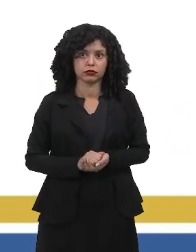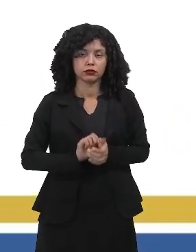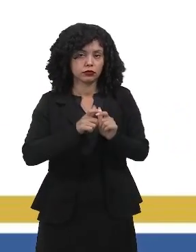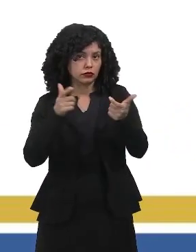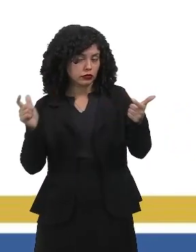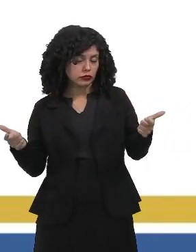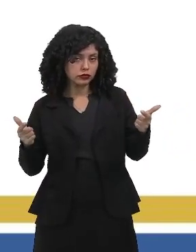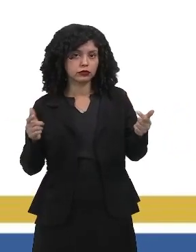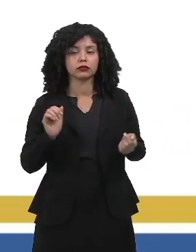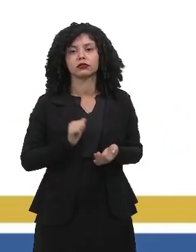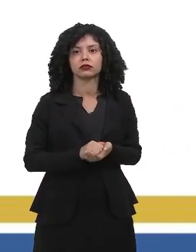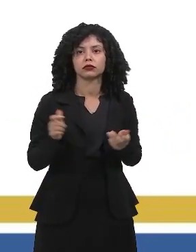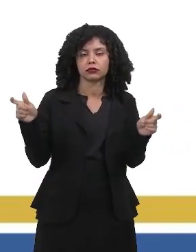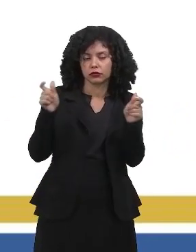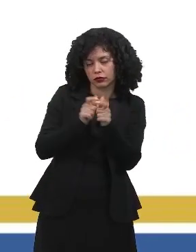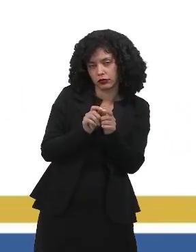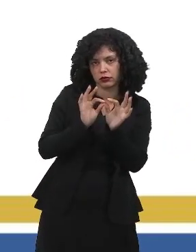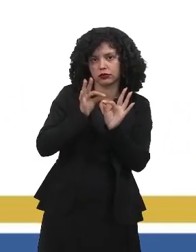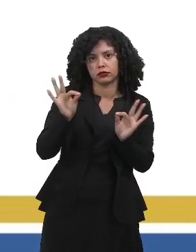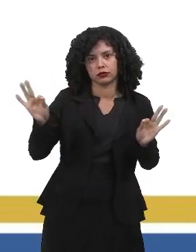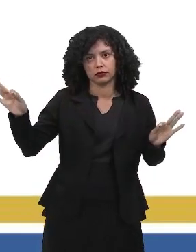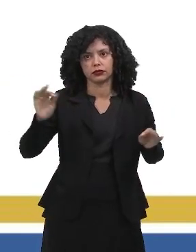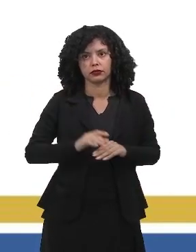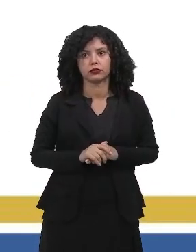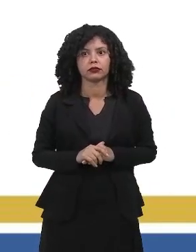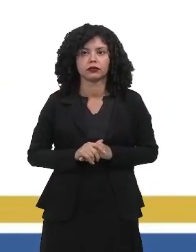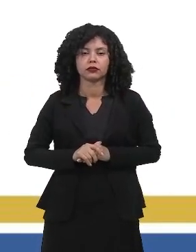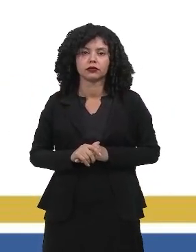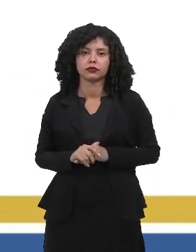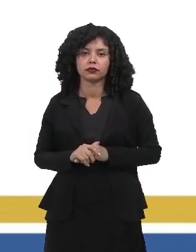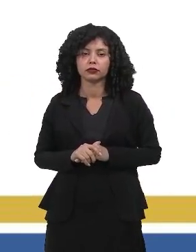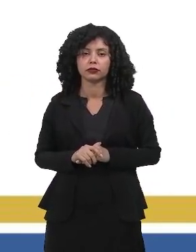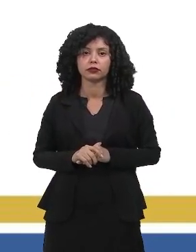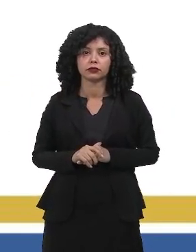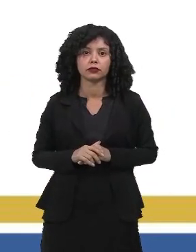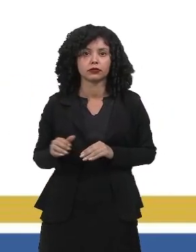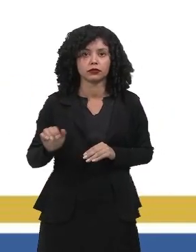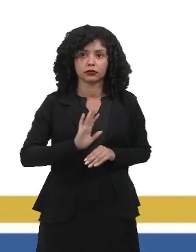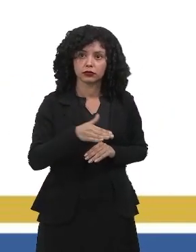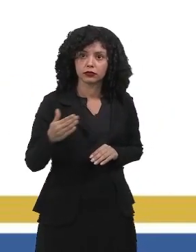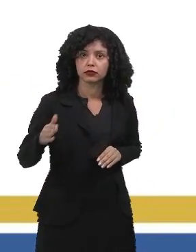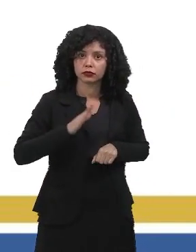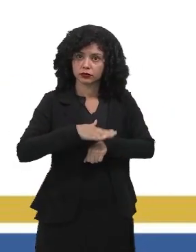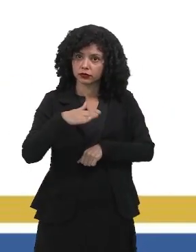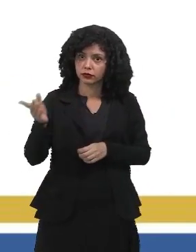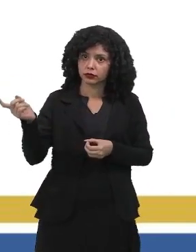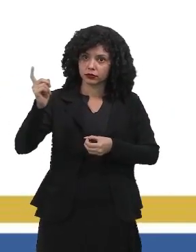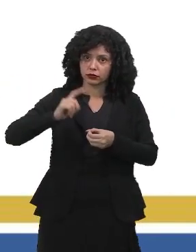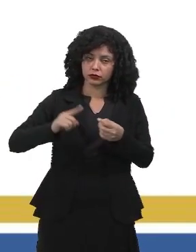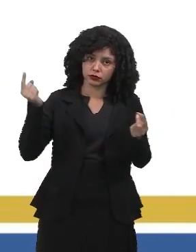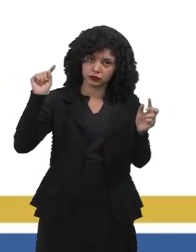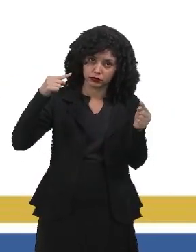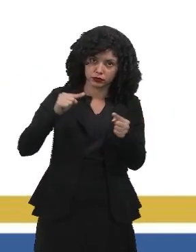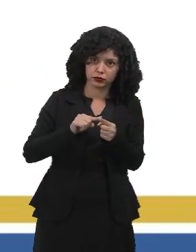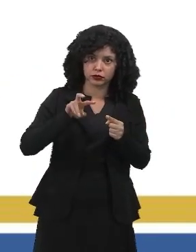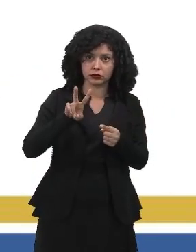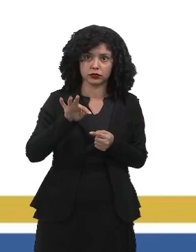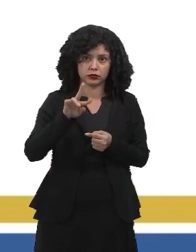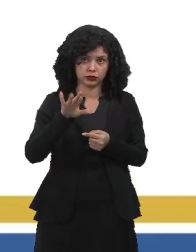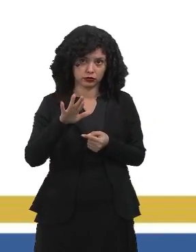a frequência, menor é o comprimento de onda. Então, assim, quanto mais próximo do